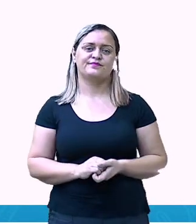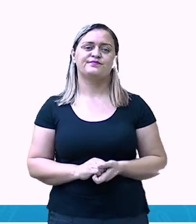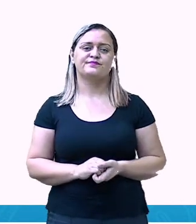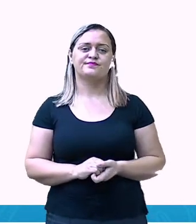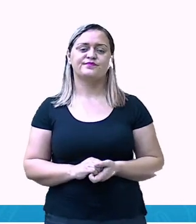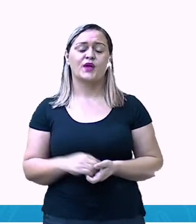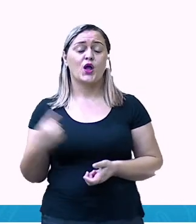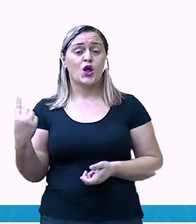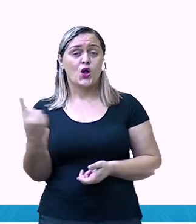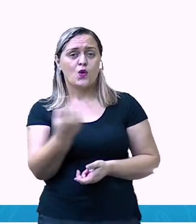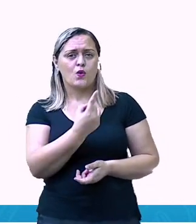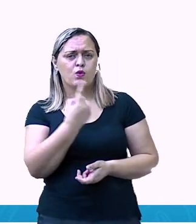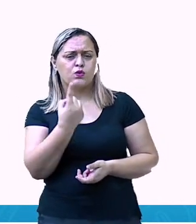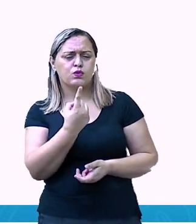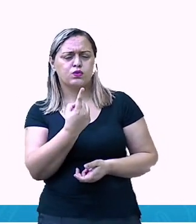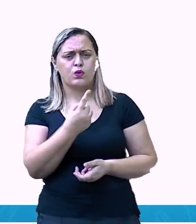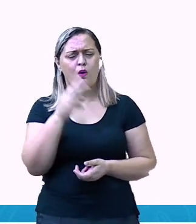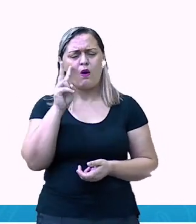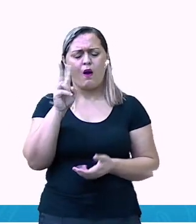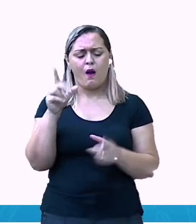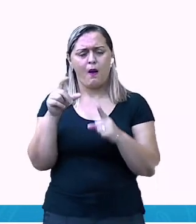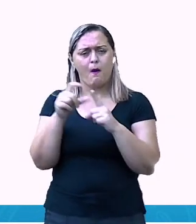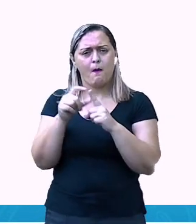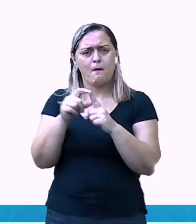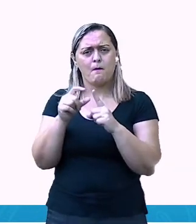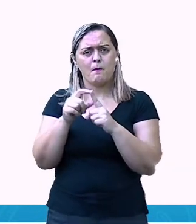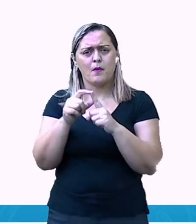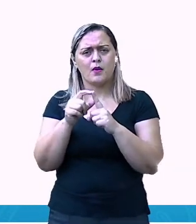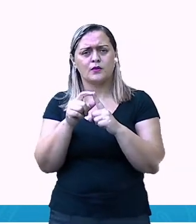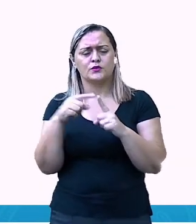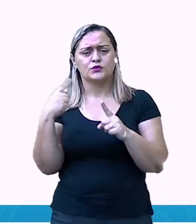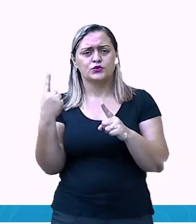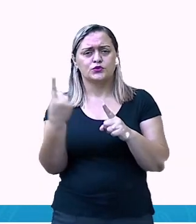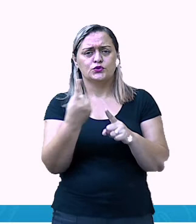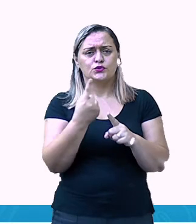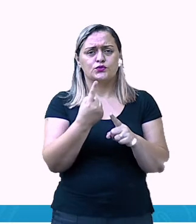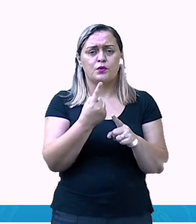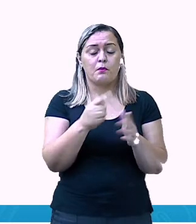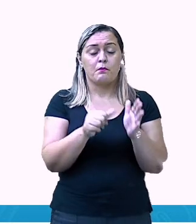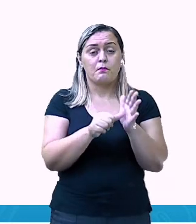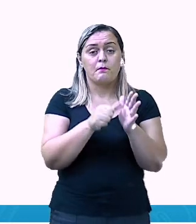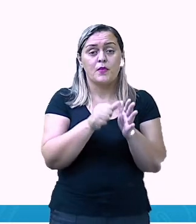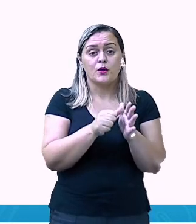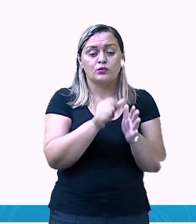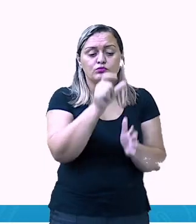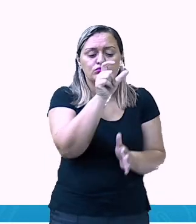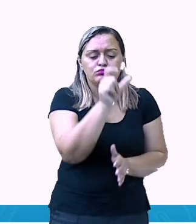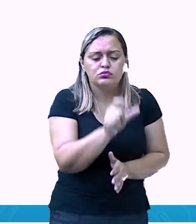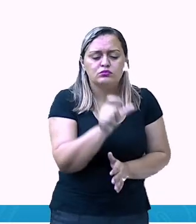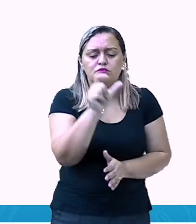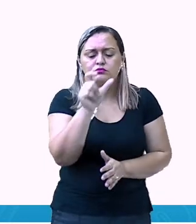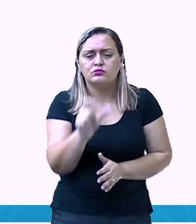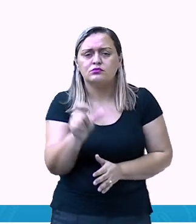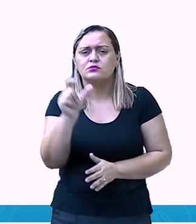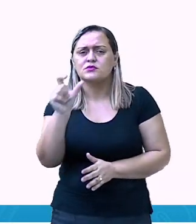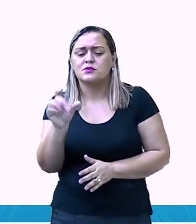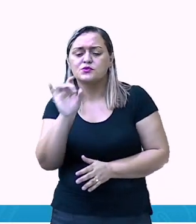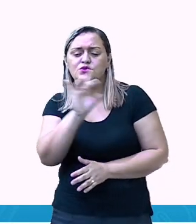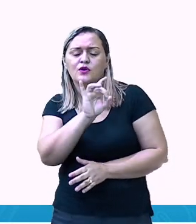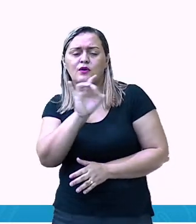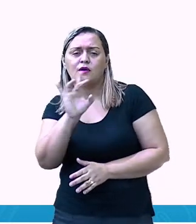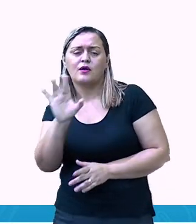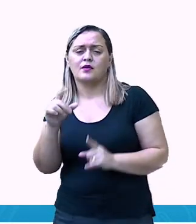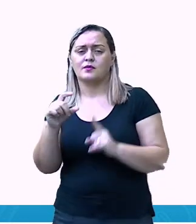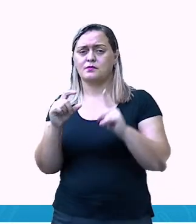falamos as sílabas e não letra por letra de cada palavra. Isso é muito importante. Olha lá, a palavra hoje. A gente não vai